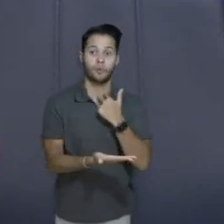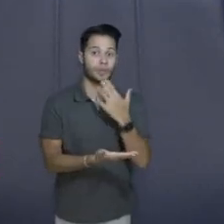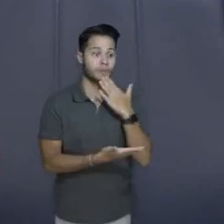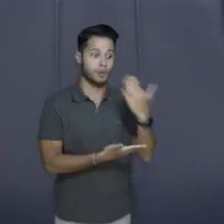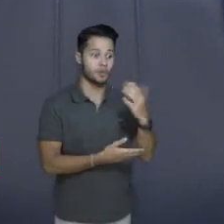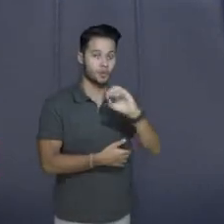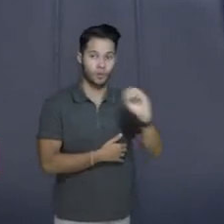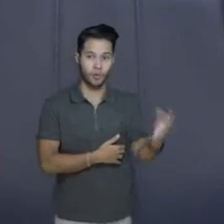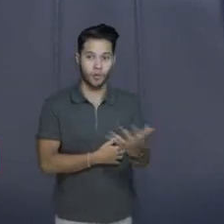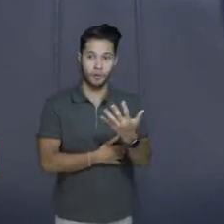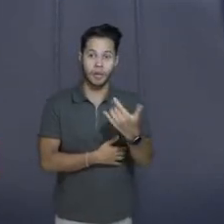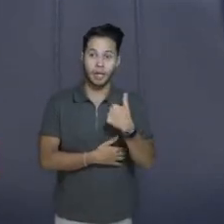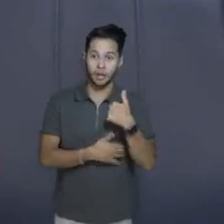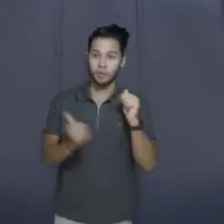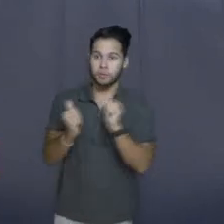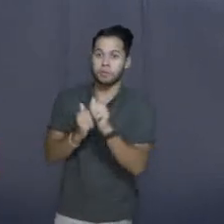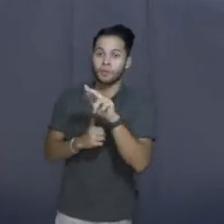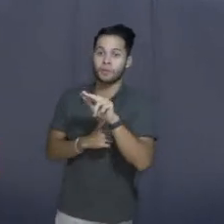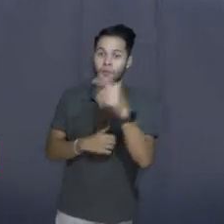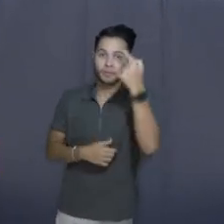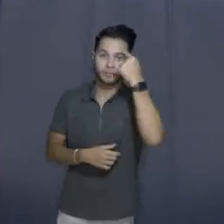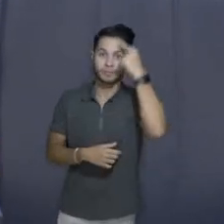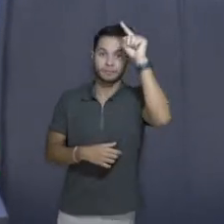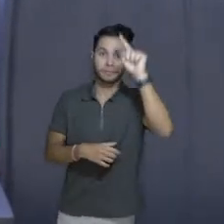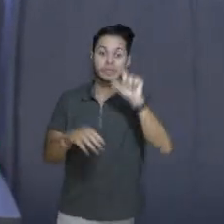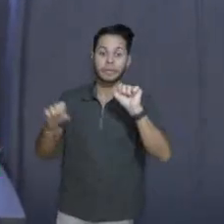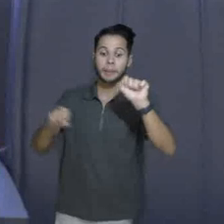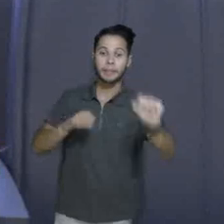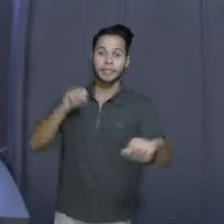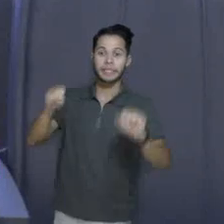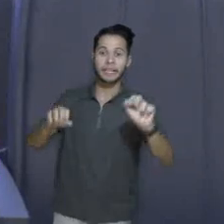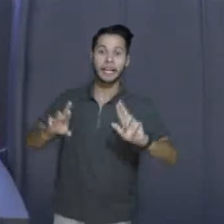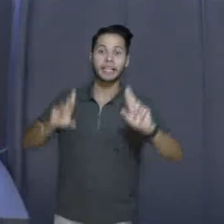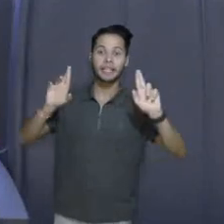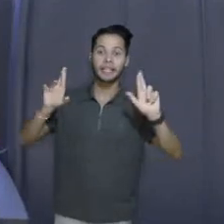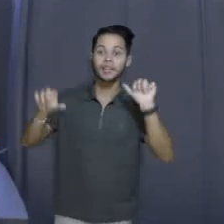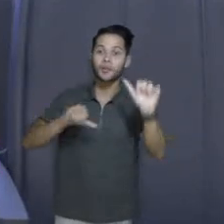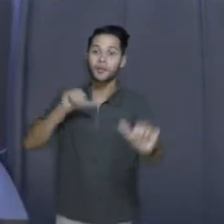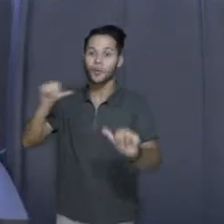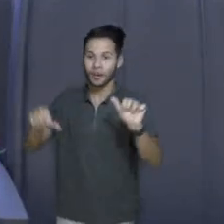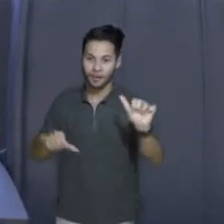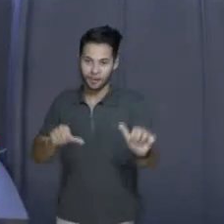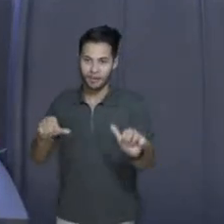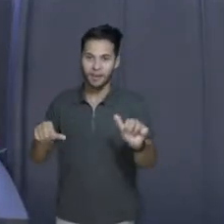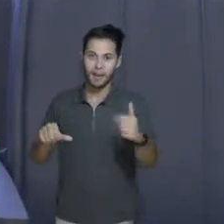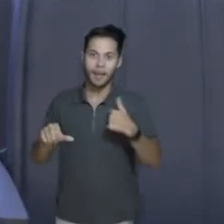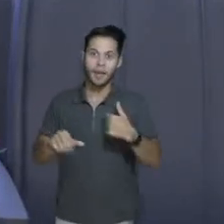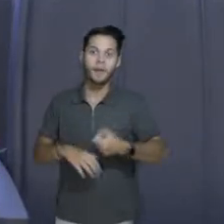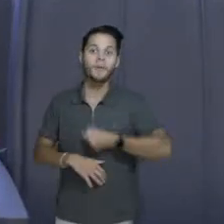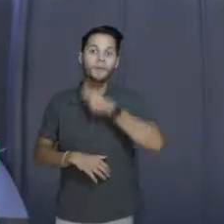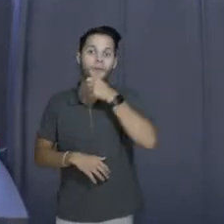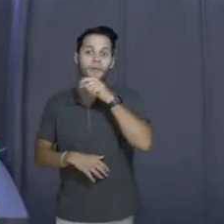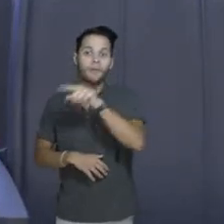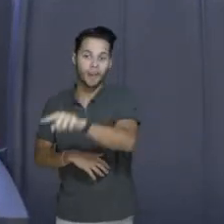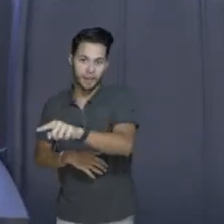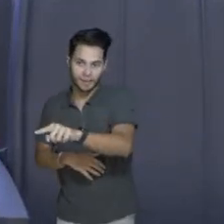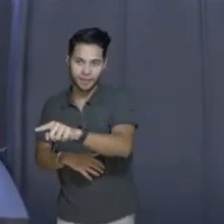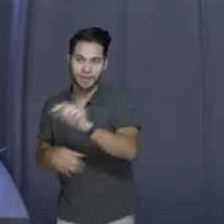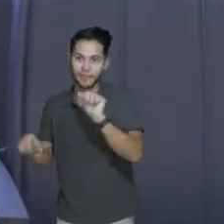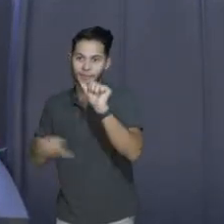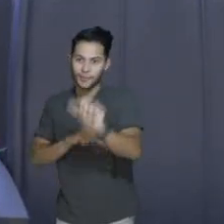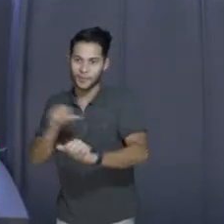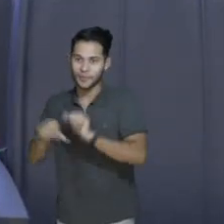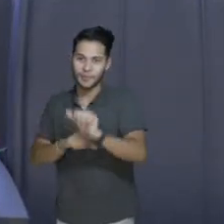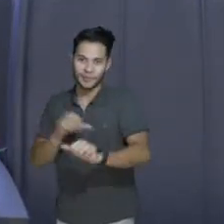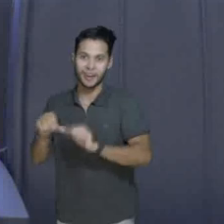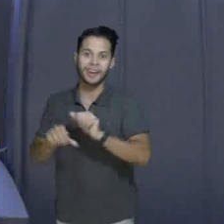eu e meu irmão a gente teve uma ideia vamos pedir uma bicicleta nova porque daí o pneu da bicicleta velha que tinha listra no pneu aquela listra branca